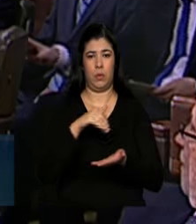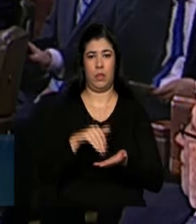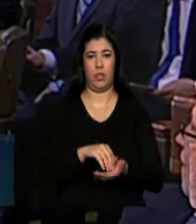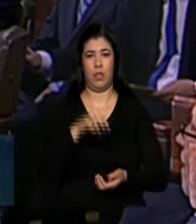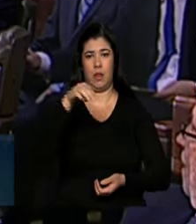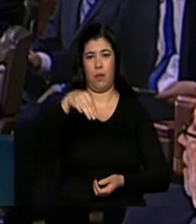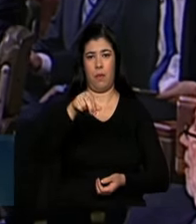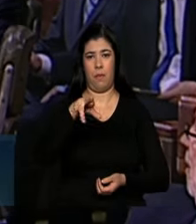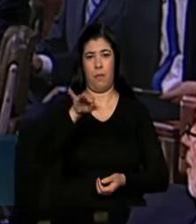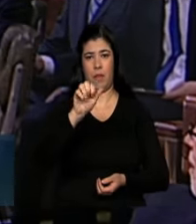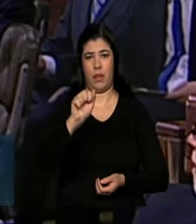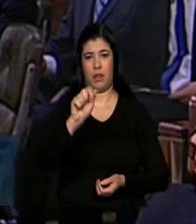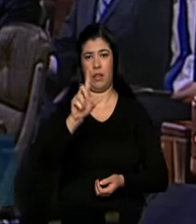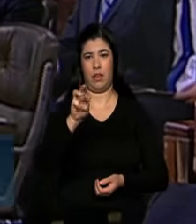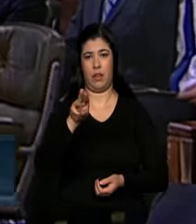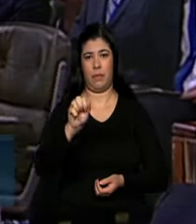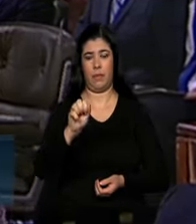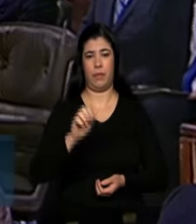Secretária Maria Lima Calas.